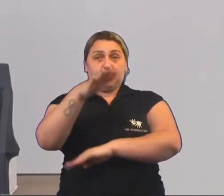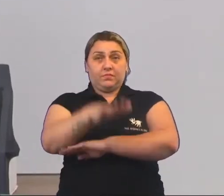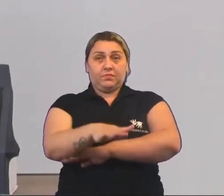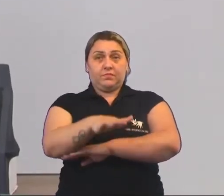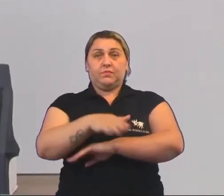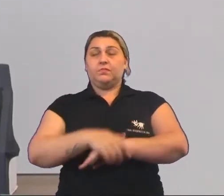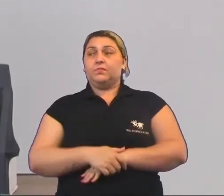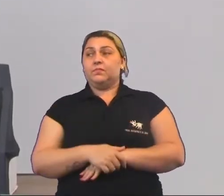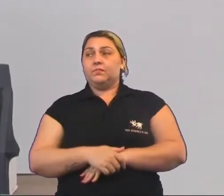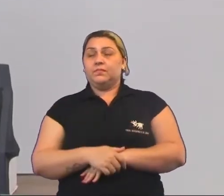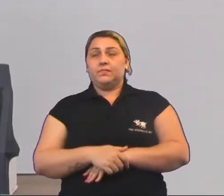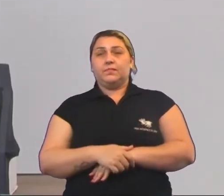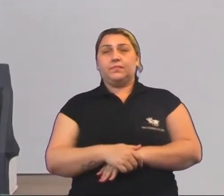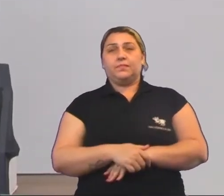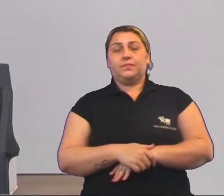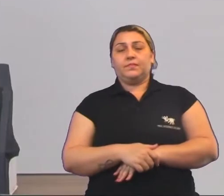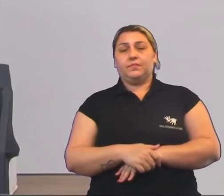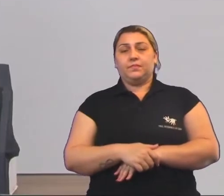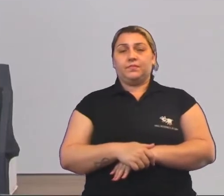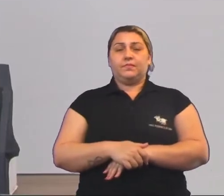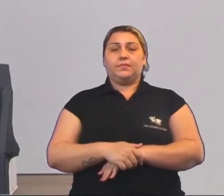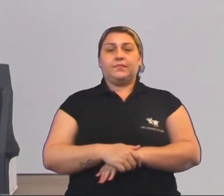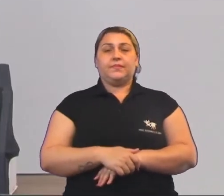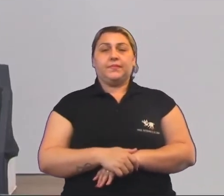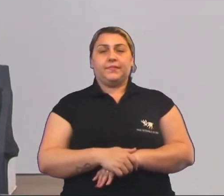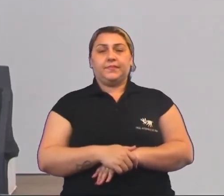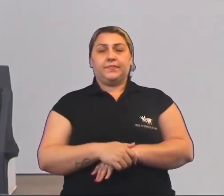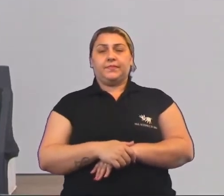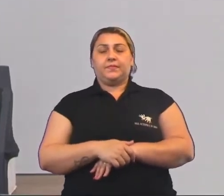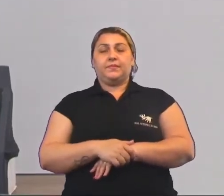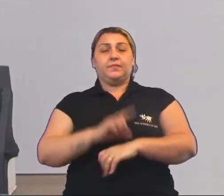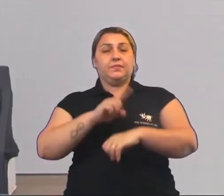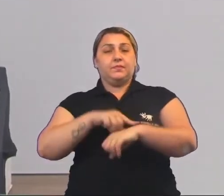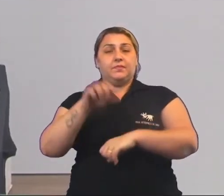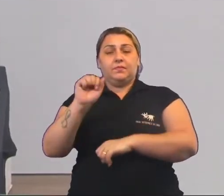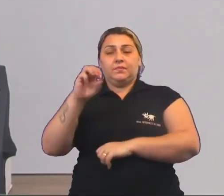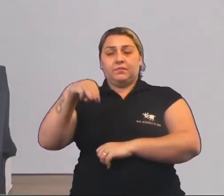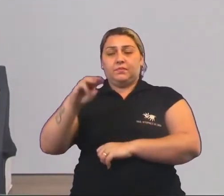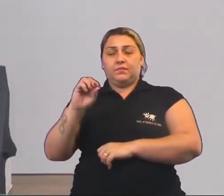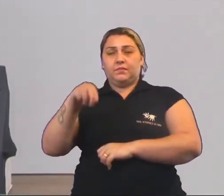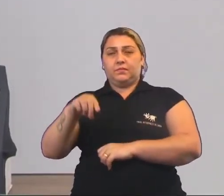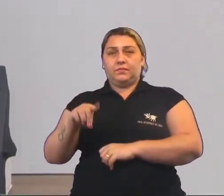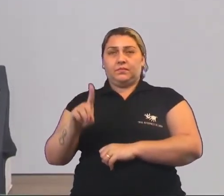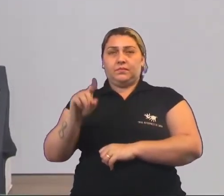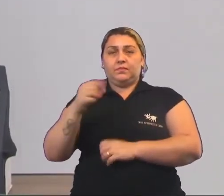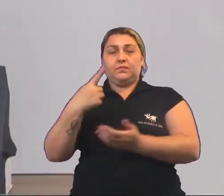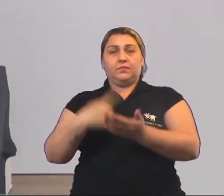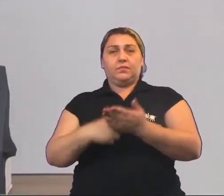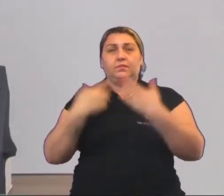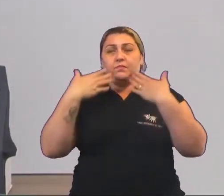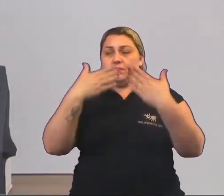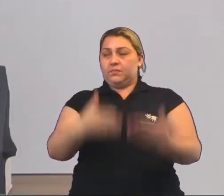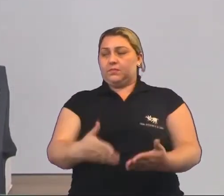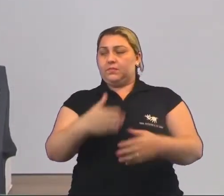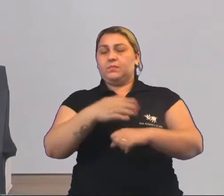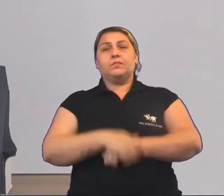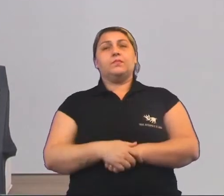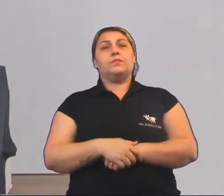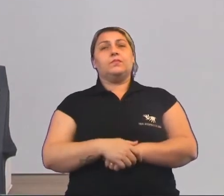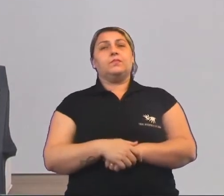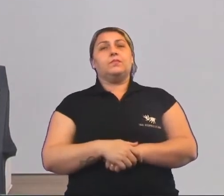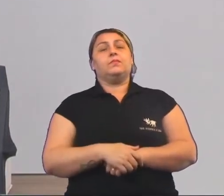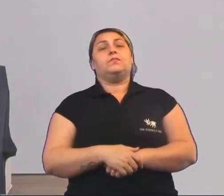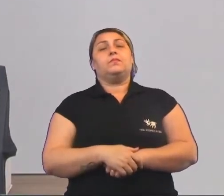16 horas. Muito bem. Esse foi o horário que a Amanda combinou de chegar. 16 horas,